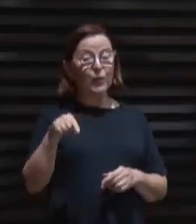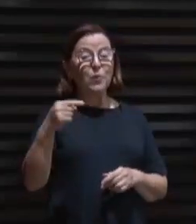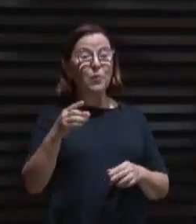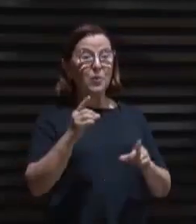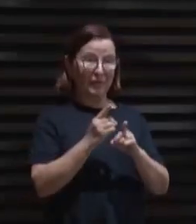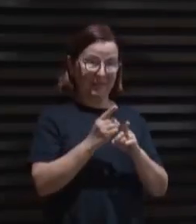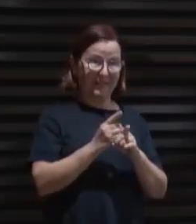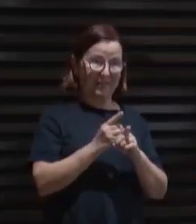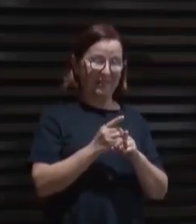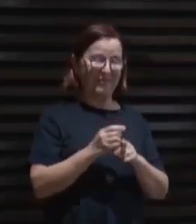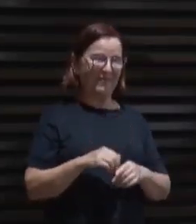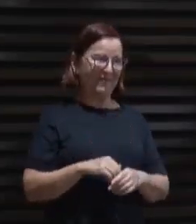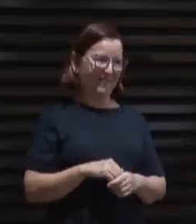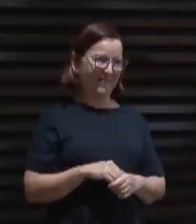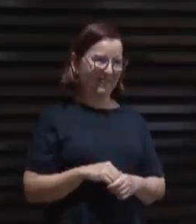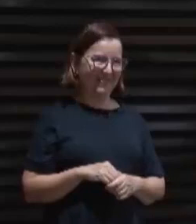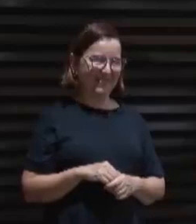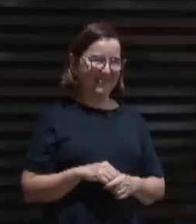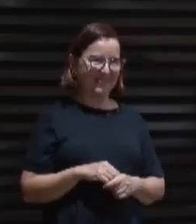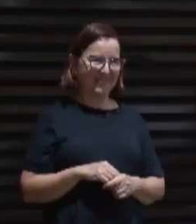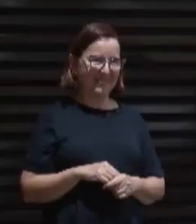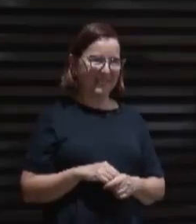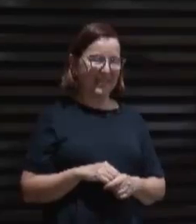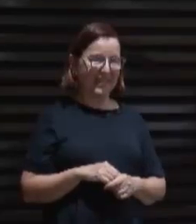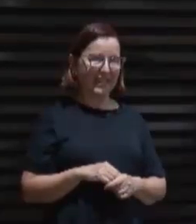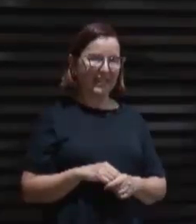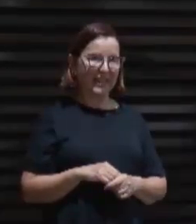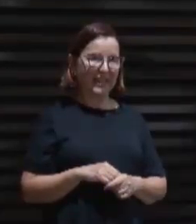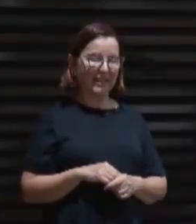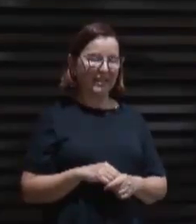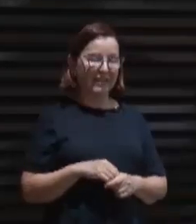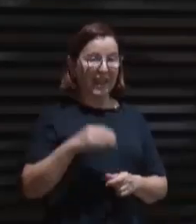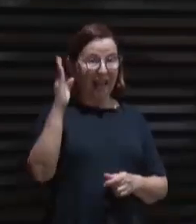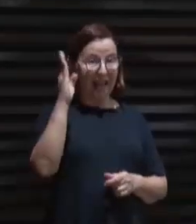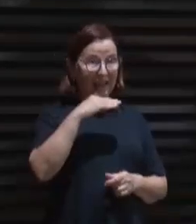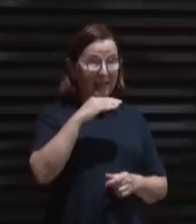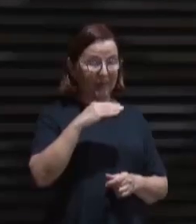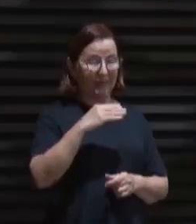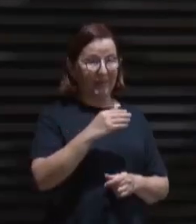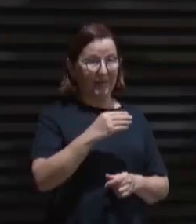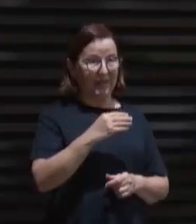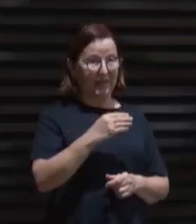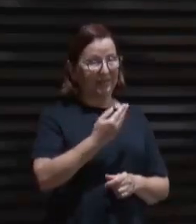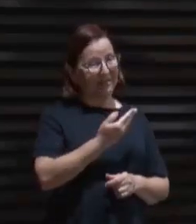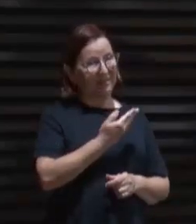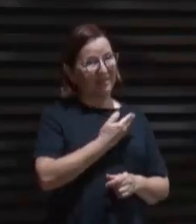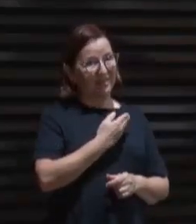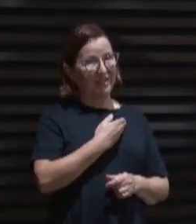bons costumes. Isso está escrito na palavra de Deus em 1 Coríntios capítulo 15, verso